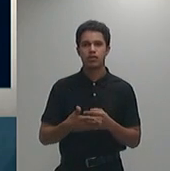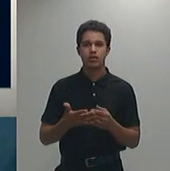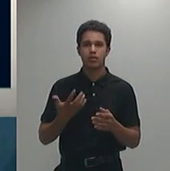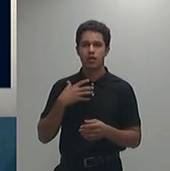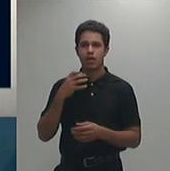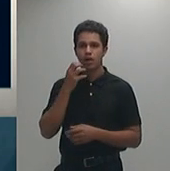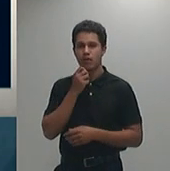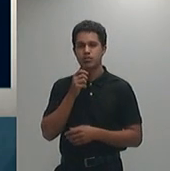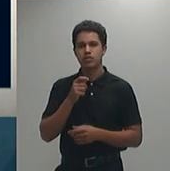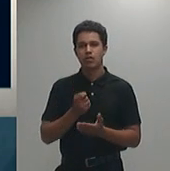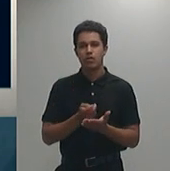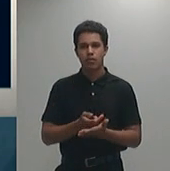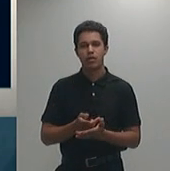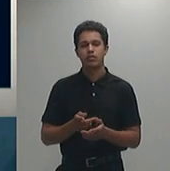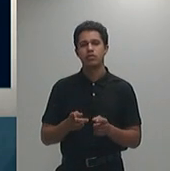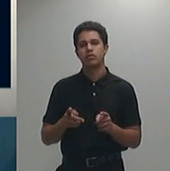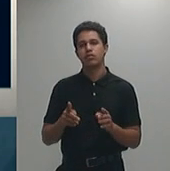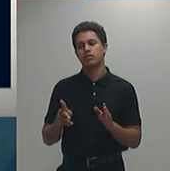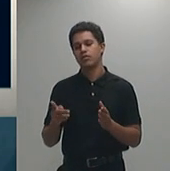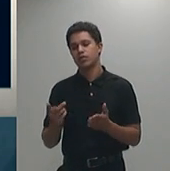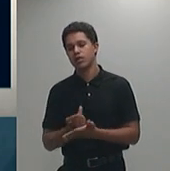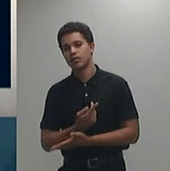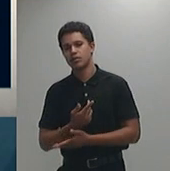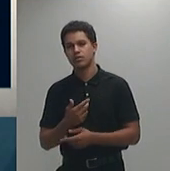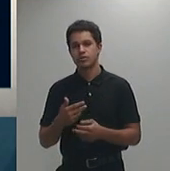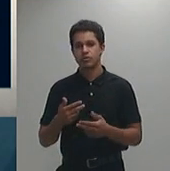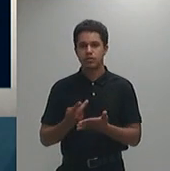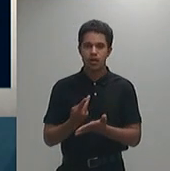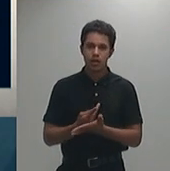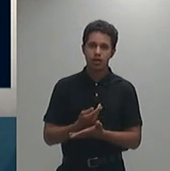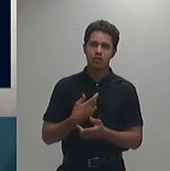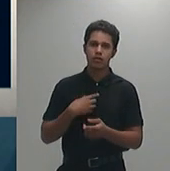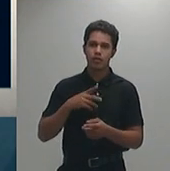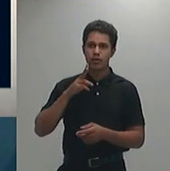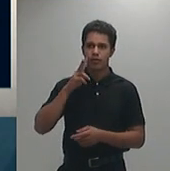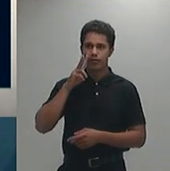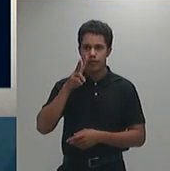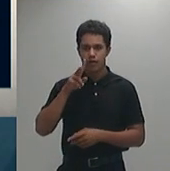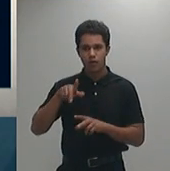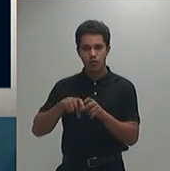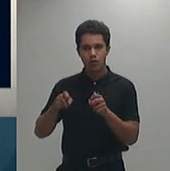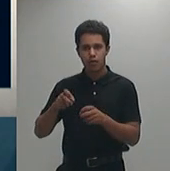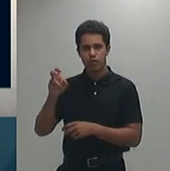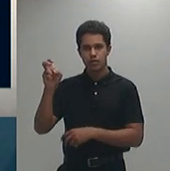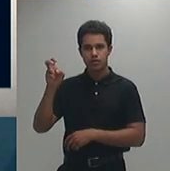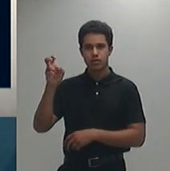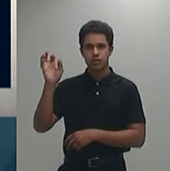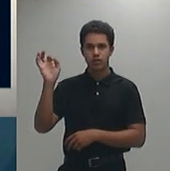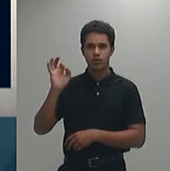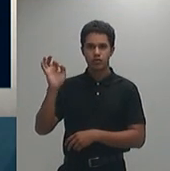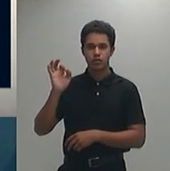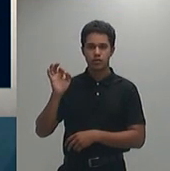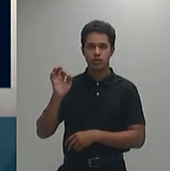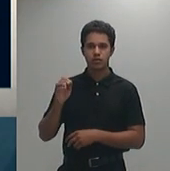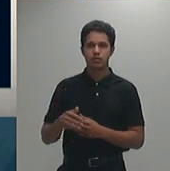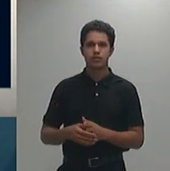honorários em caso de improcedência a estabelecer a previsão do prémio de 5 porcento em favor do autor a improcedência